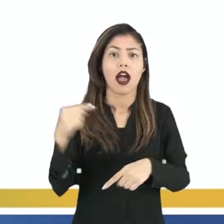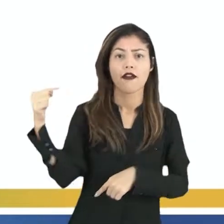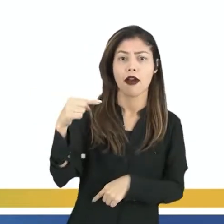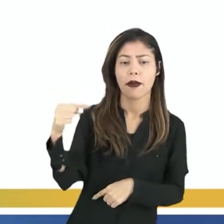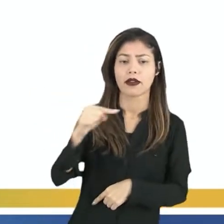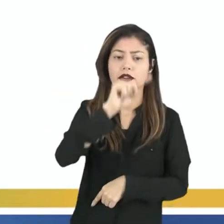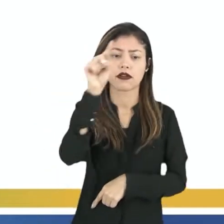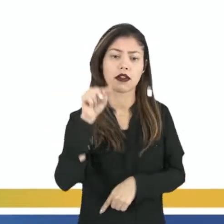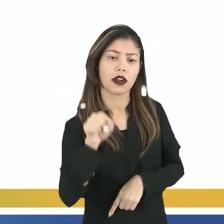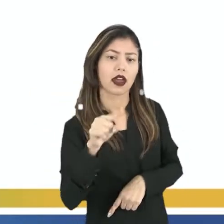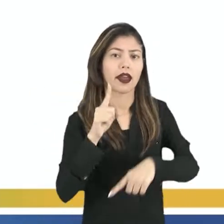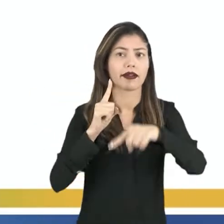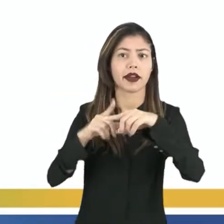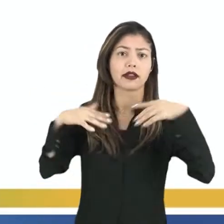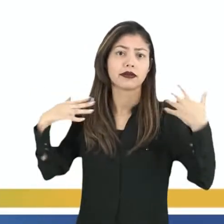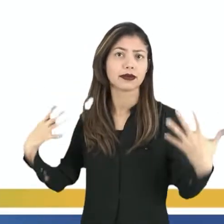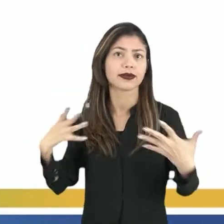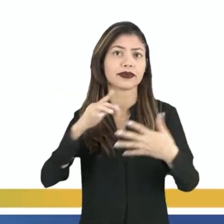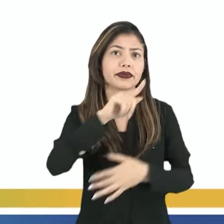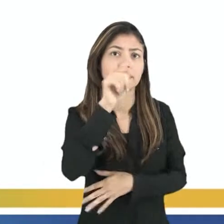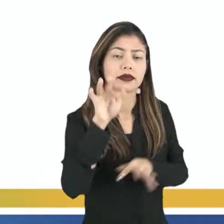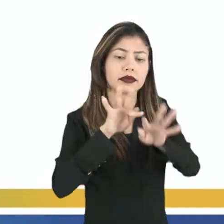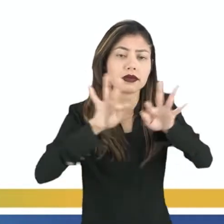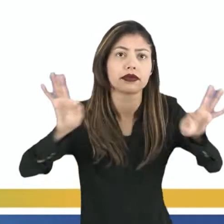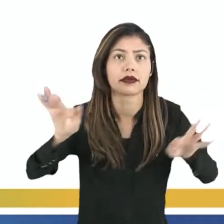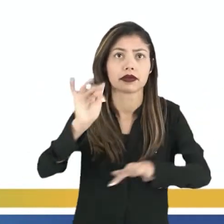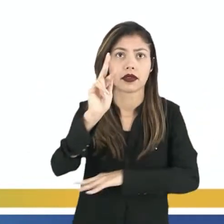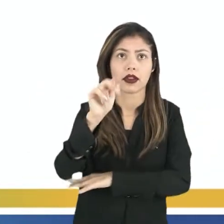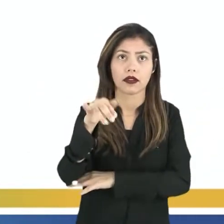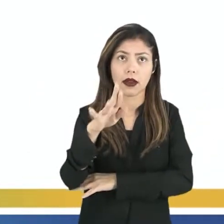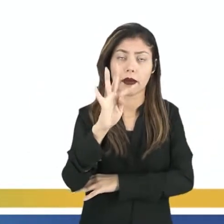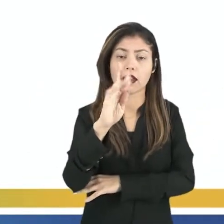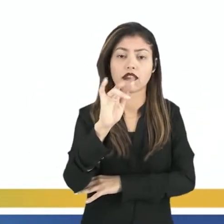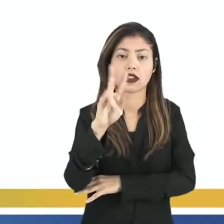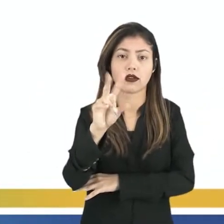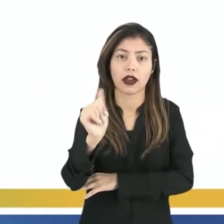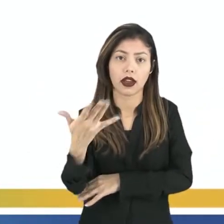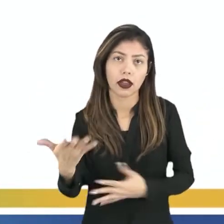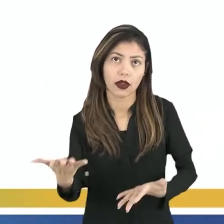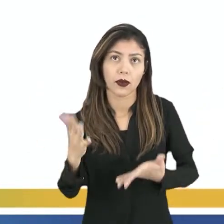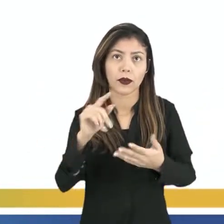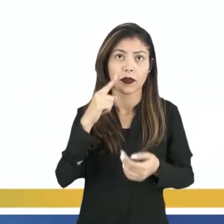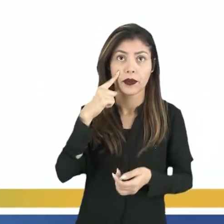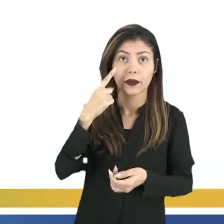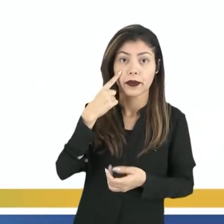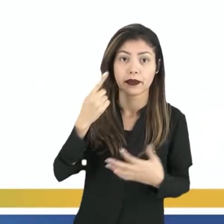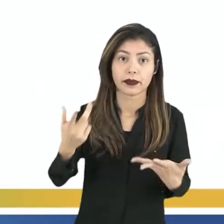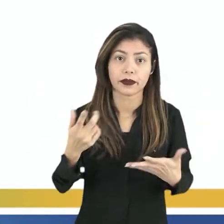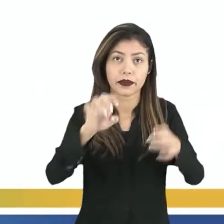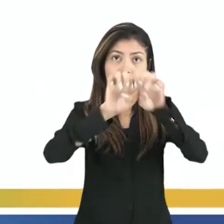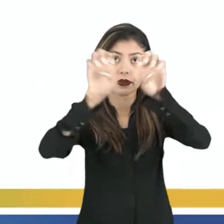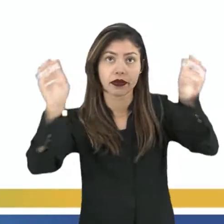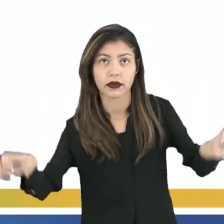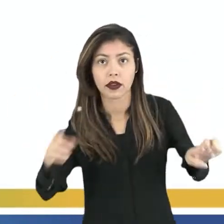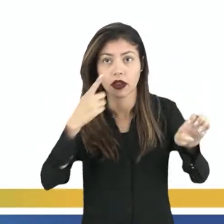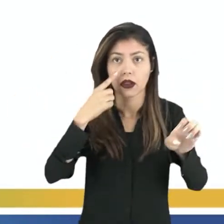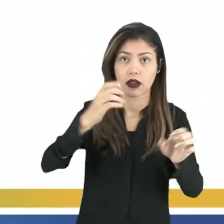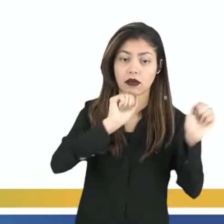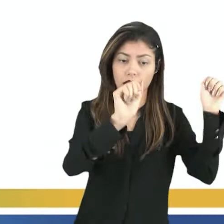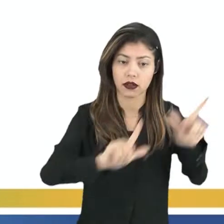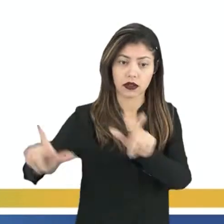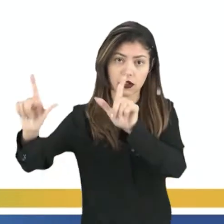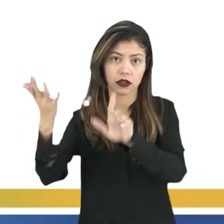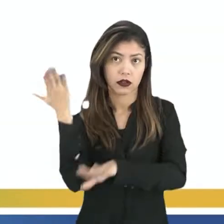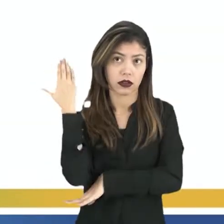negativas e interrogativas. Bom, nas frases afirmativas, para sentenças afirmativas, nós seguimos a estrutura que nós vimos no slide